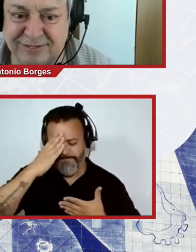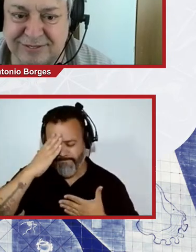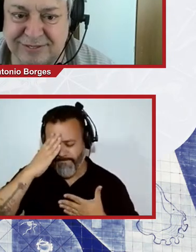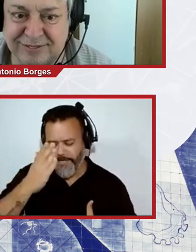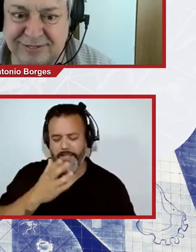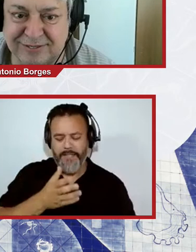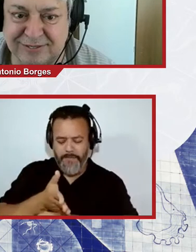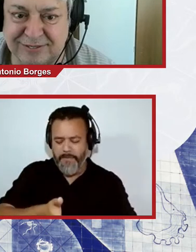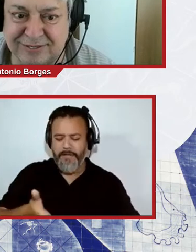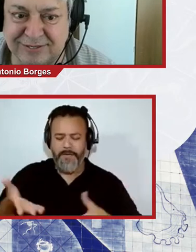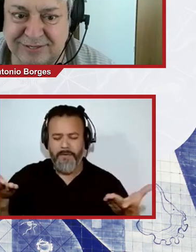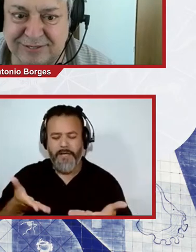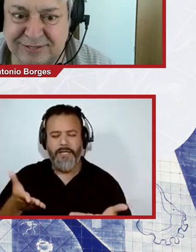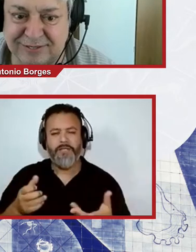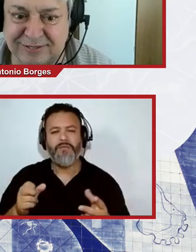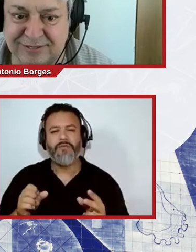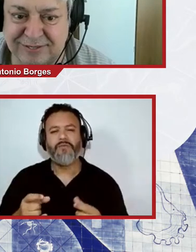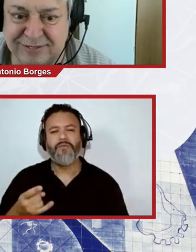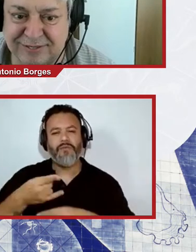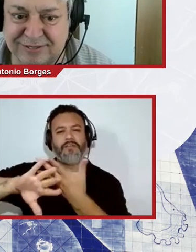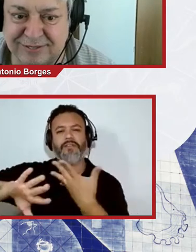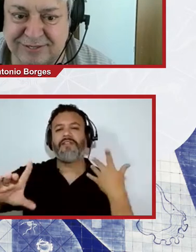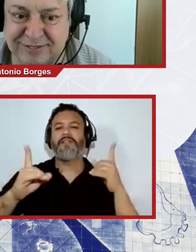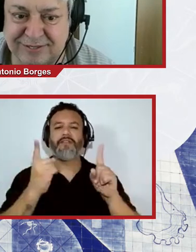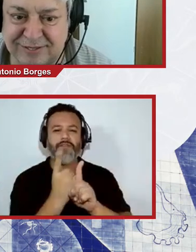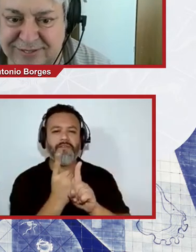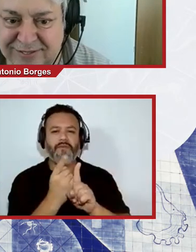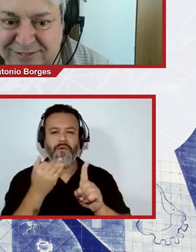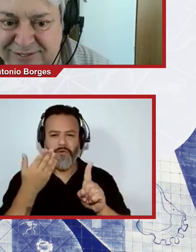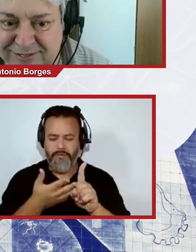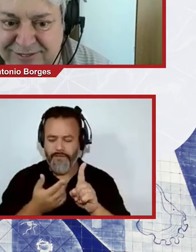que realmente foi um encerramento muito bacana.